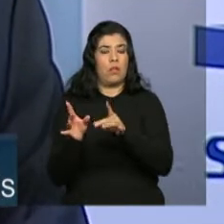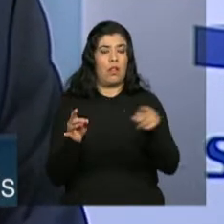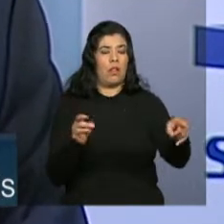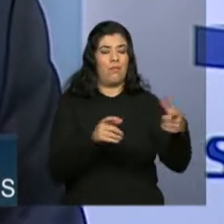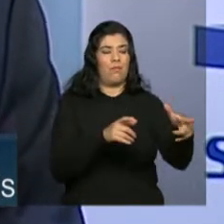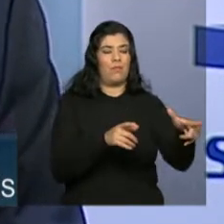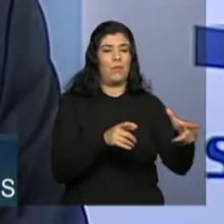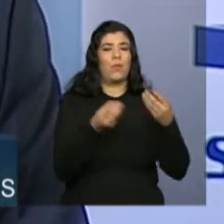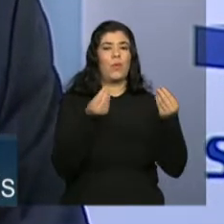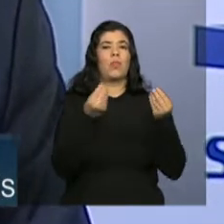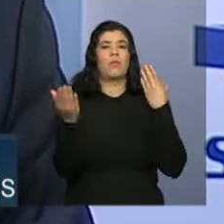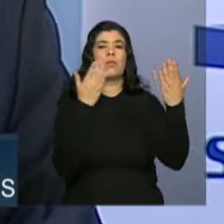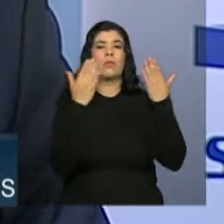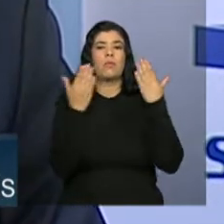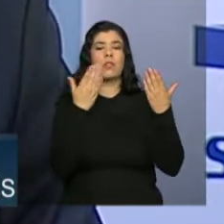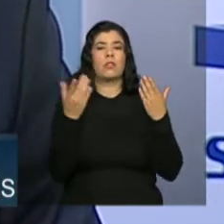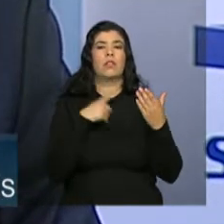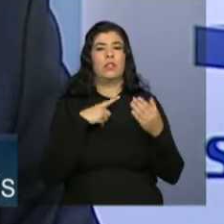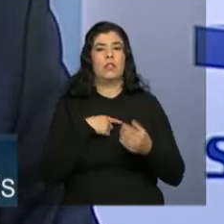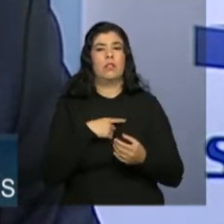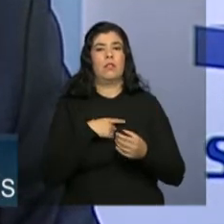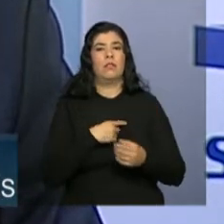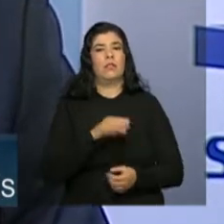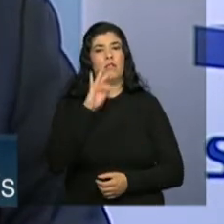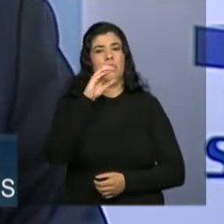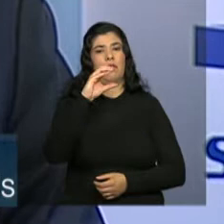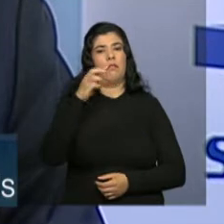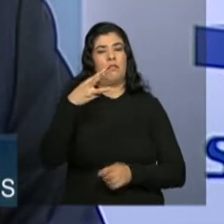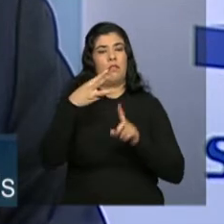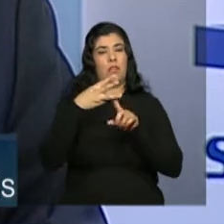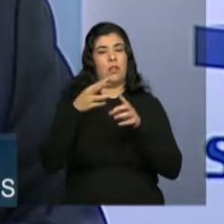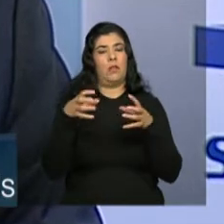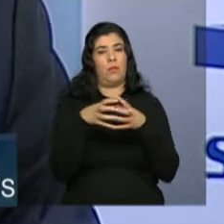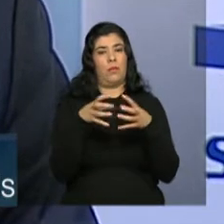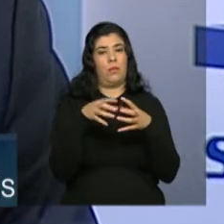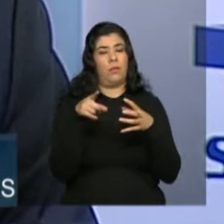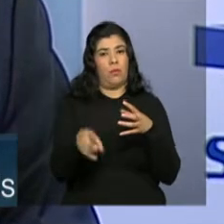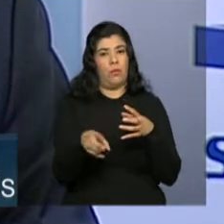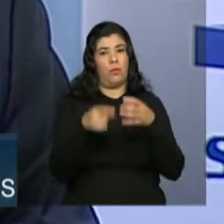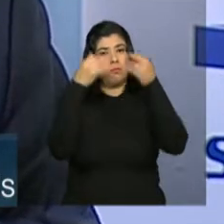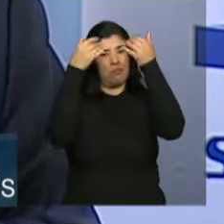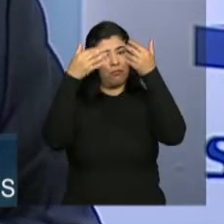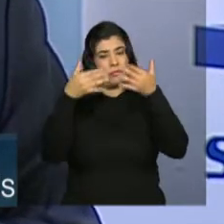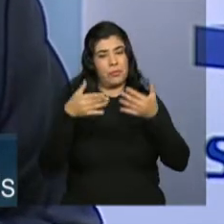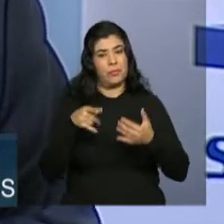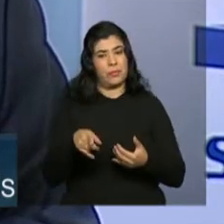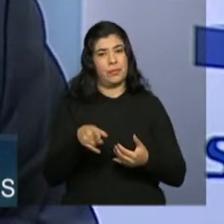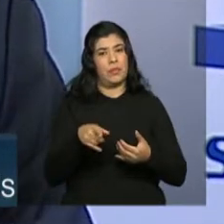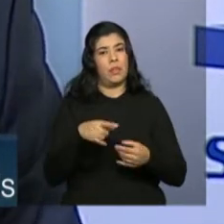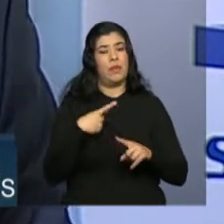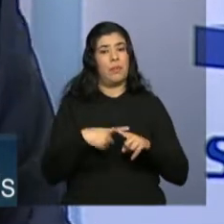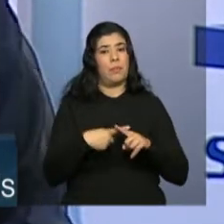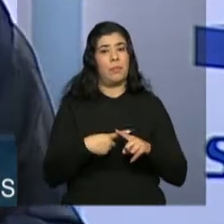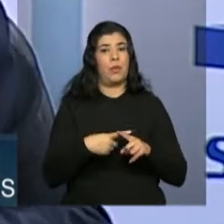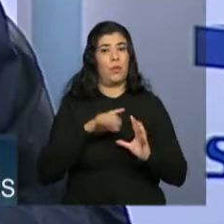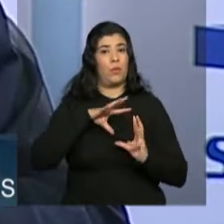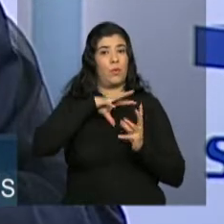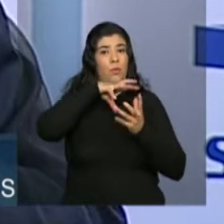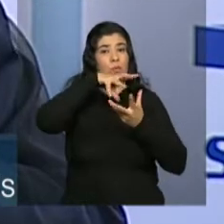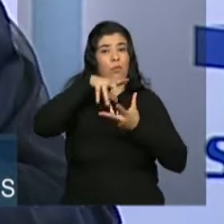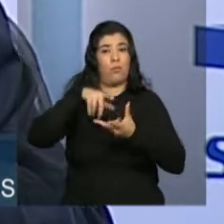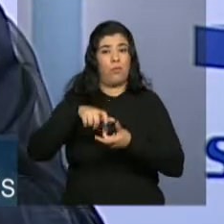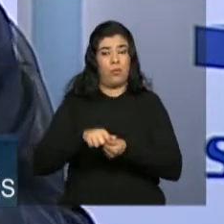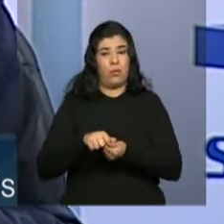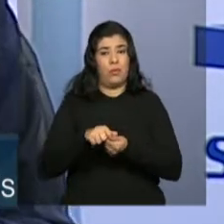de uma maneira mais precisa do que a família atc3 é uma da mais detalhado é uma tendência mundial a gente considera